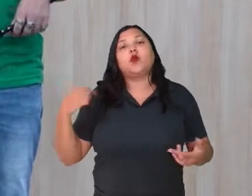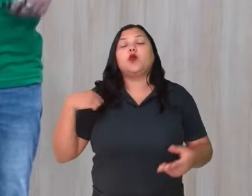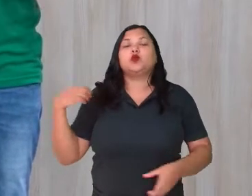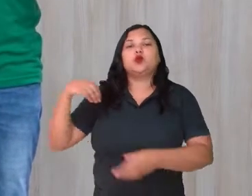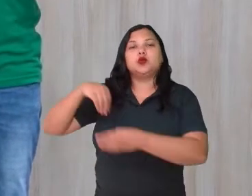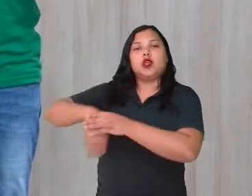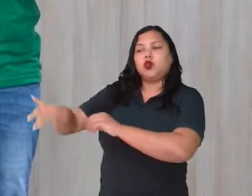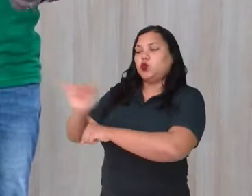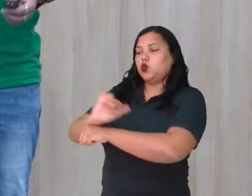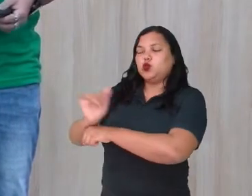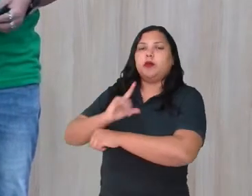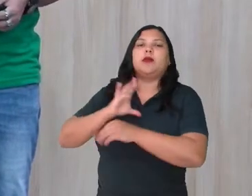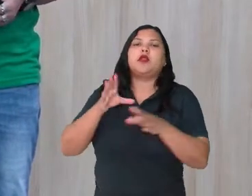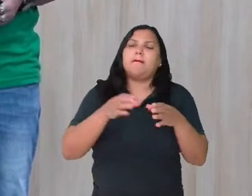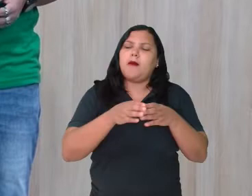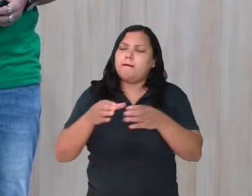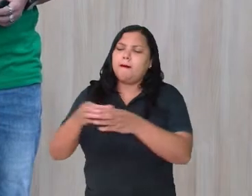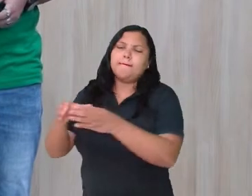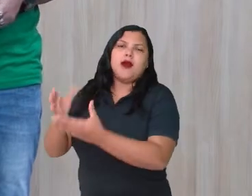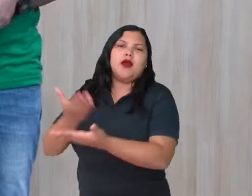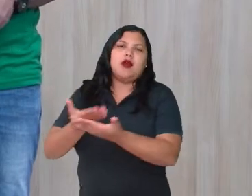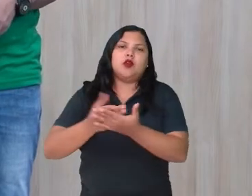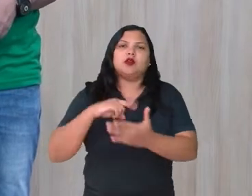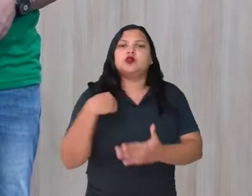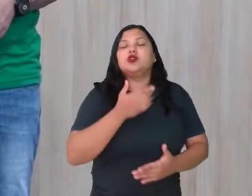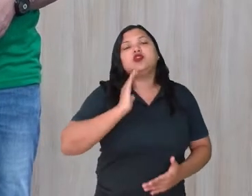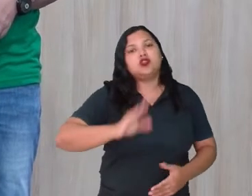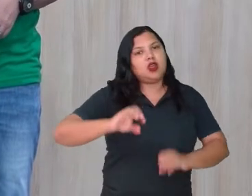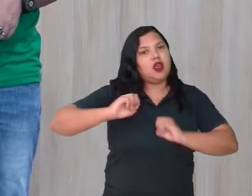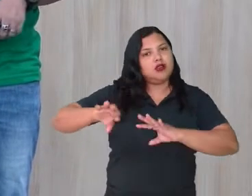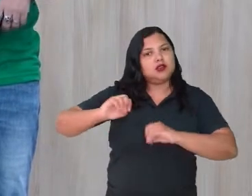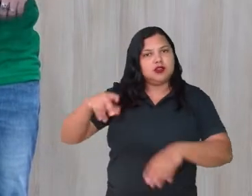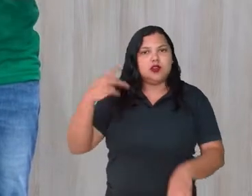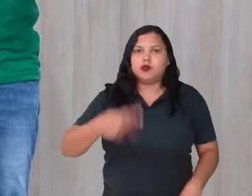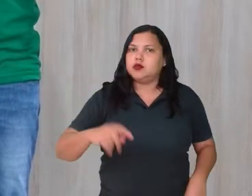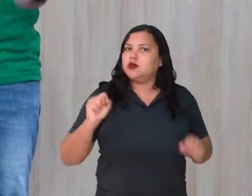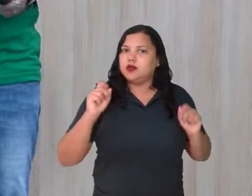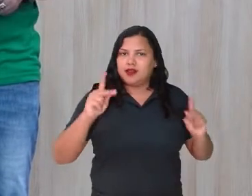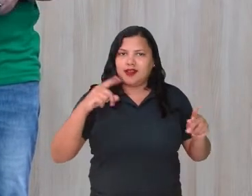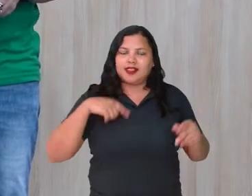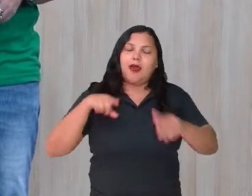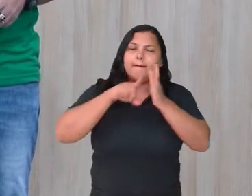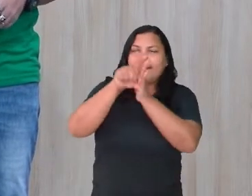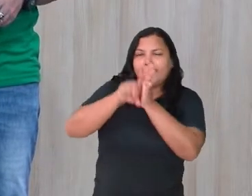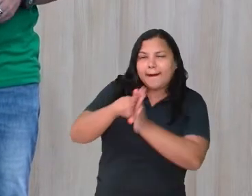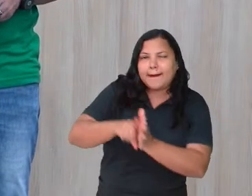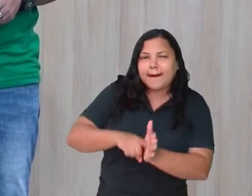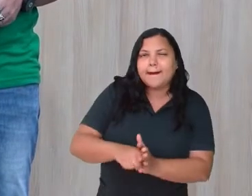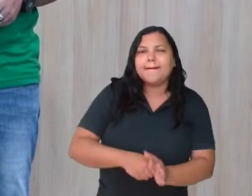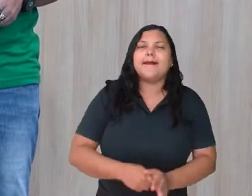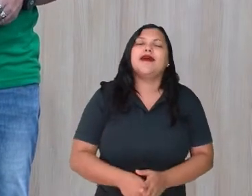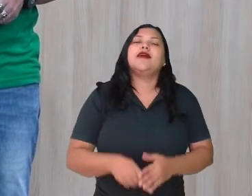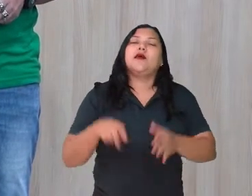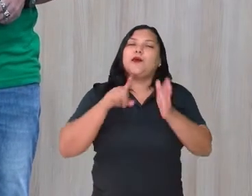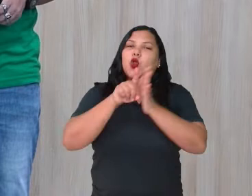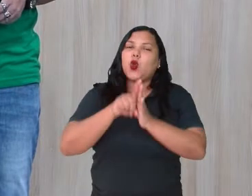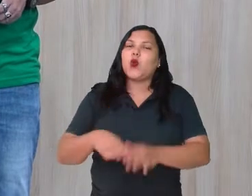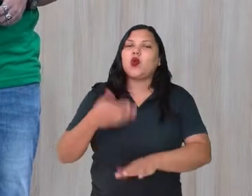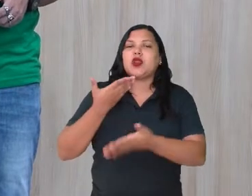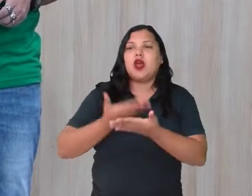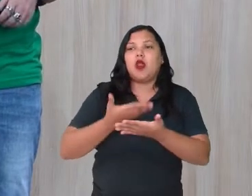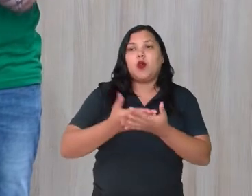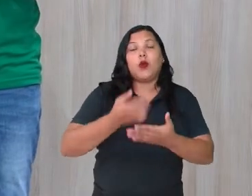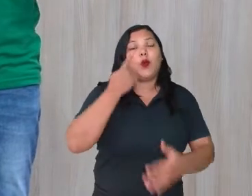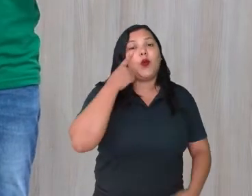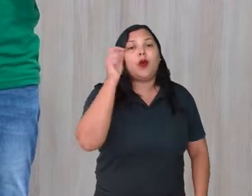YouTube, a playlist com todas as aulas que nós já produzimos aqui, tá certo? Dá uma garimpada lá em todas as aulas, mas como está